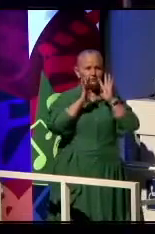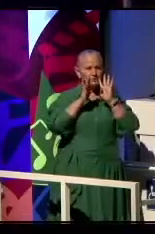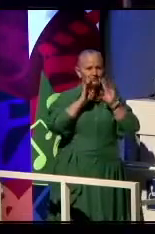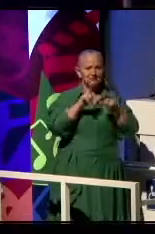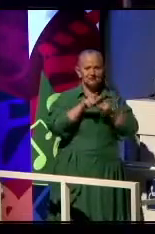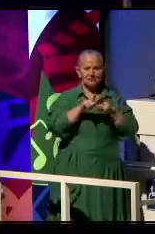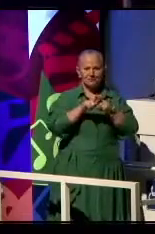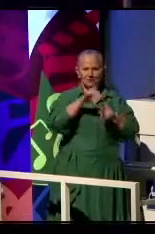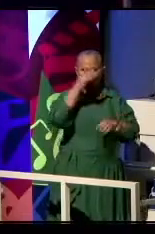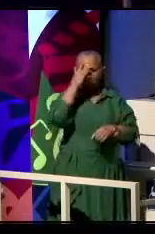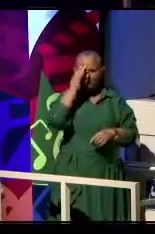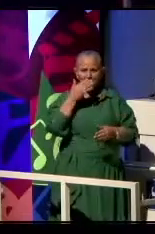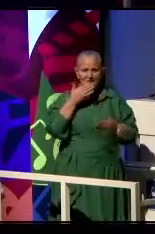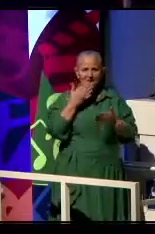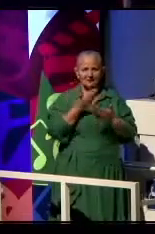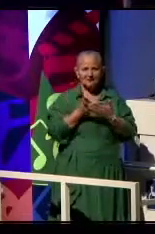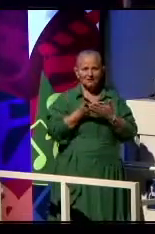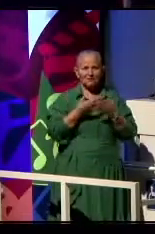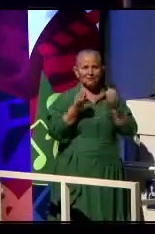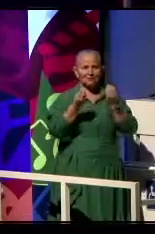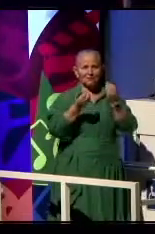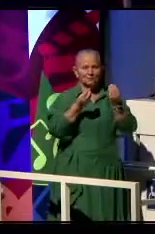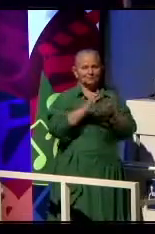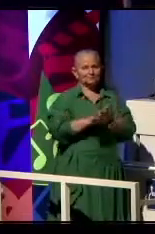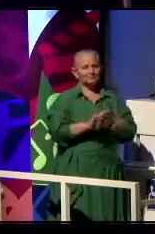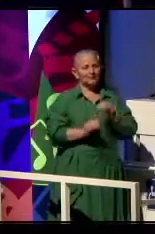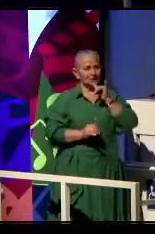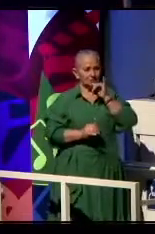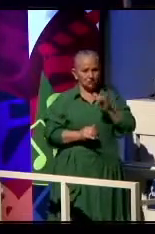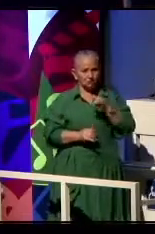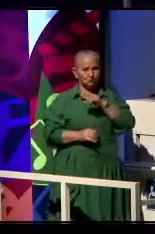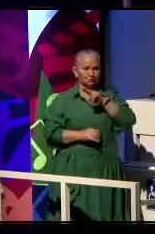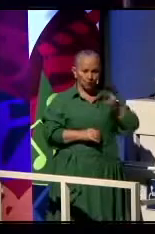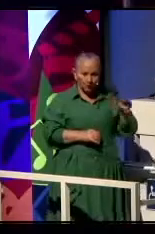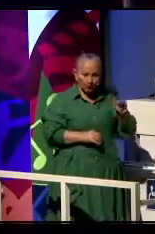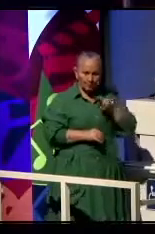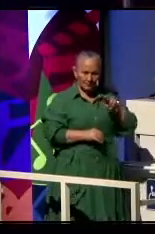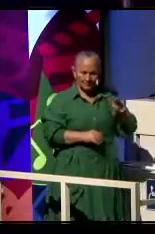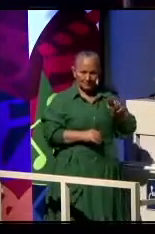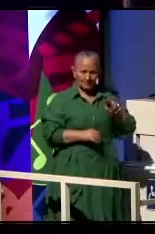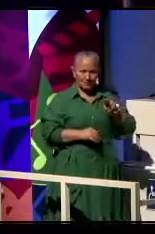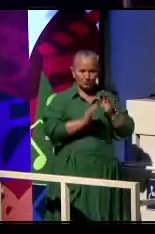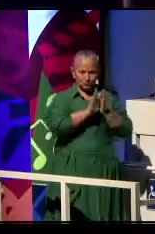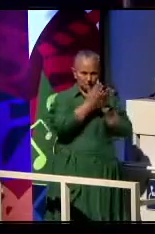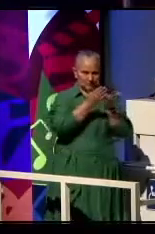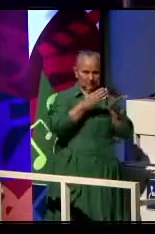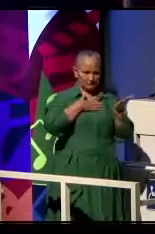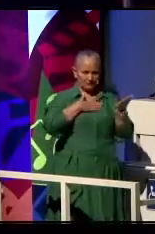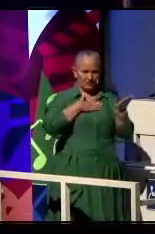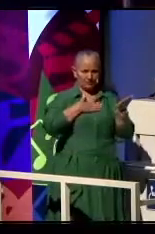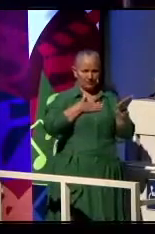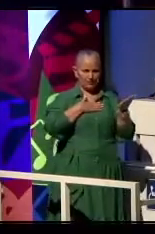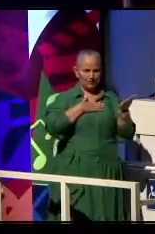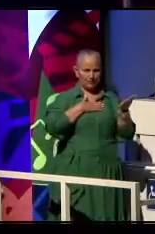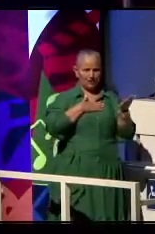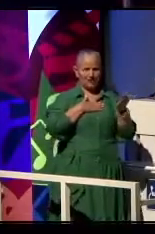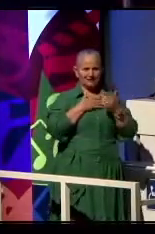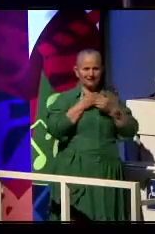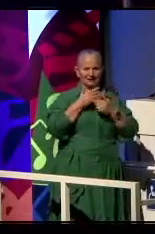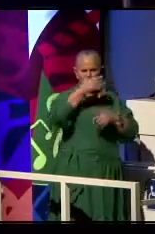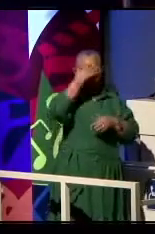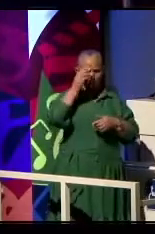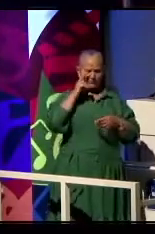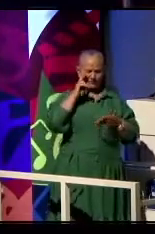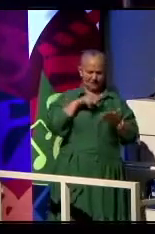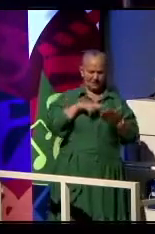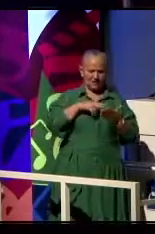disse para vocês, é uma esquina que ultrapassa. E o nome Clube da Esquina foi até uma chacota que a mãe do Loborges